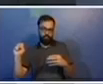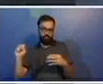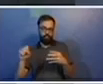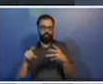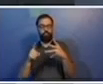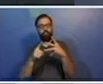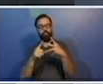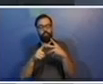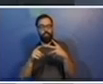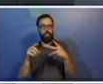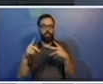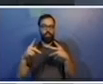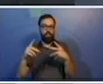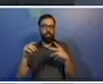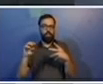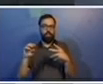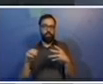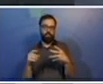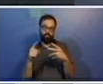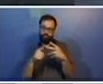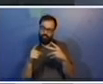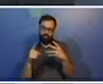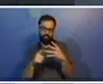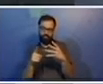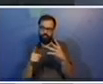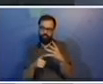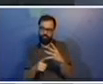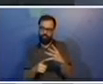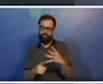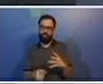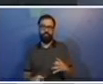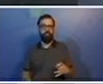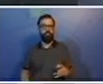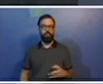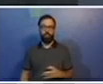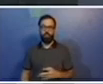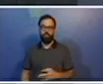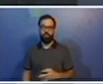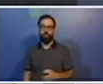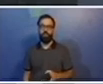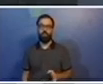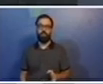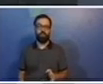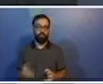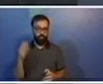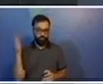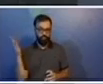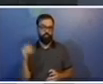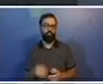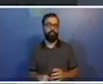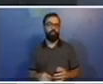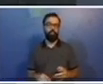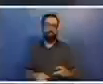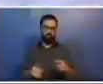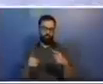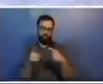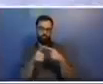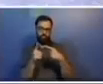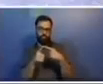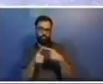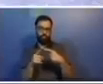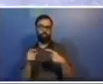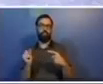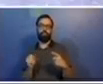As pteridófitas, as gimnospermas e as angiospermas. Bom, começando com as briófitas, como eu citei